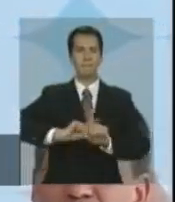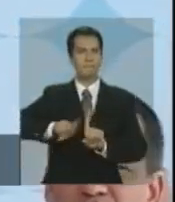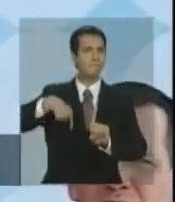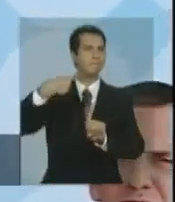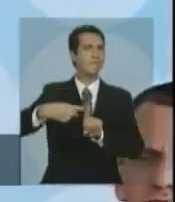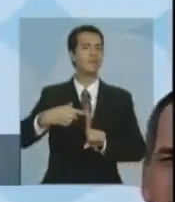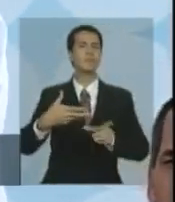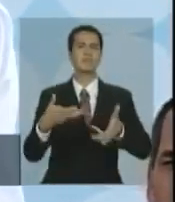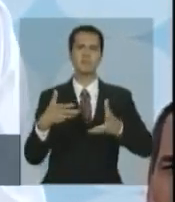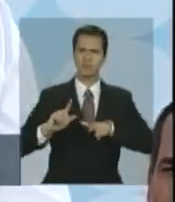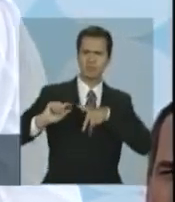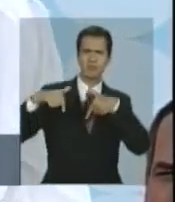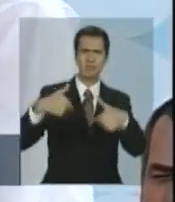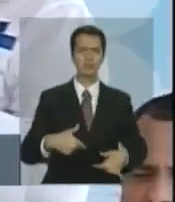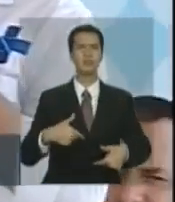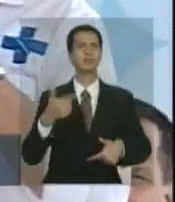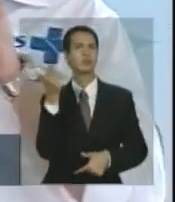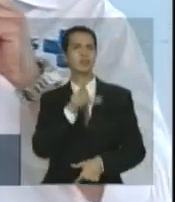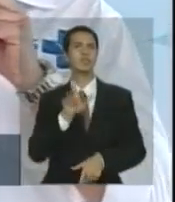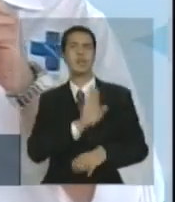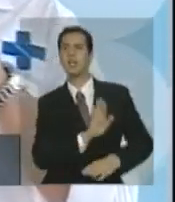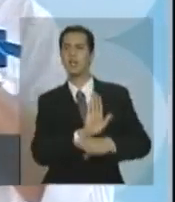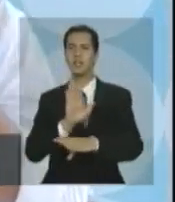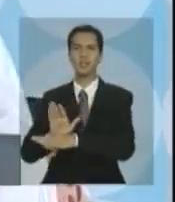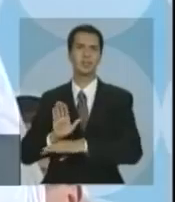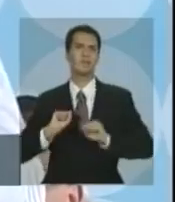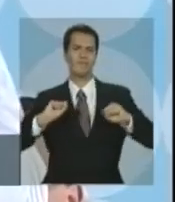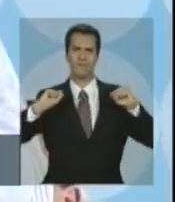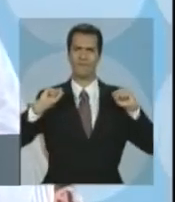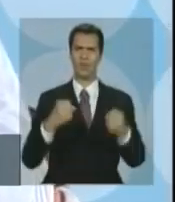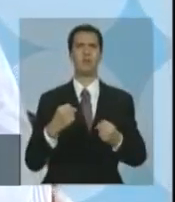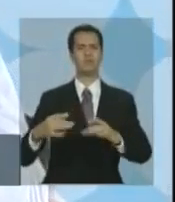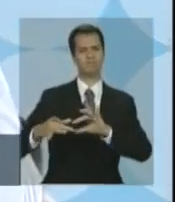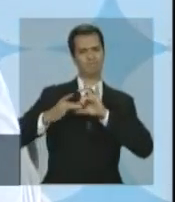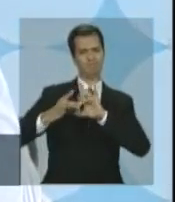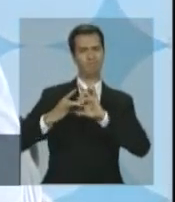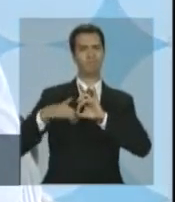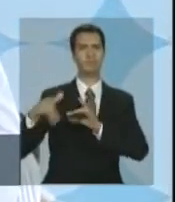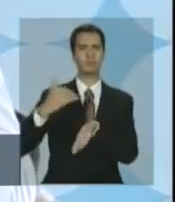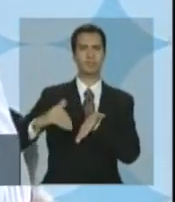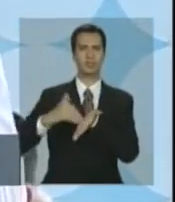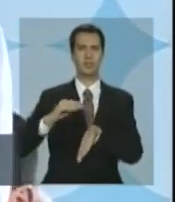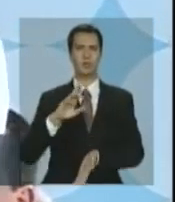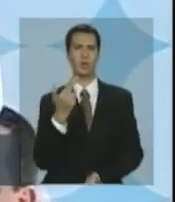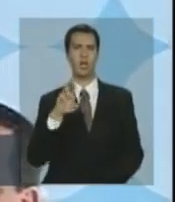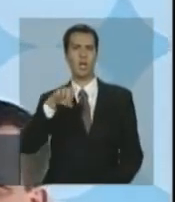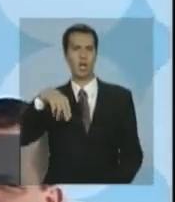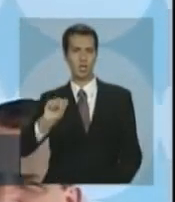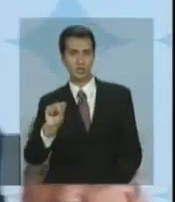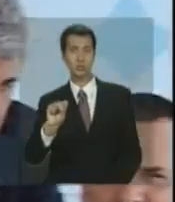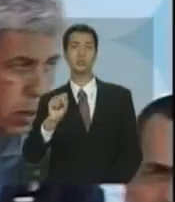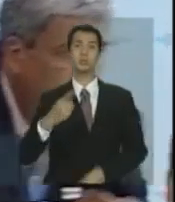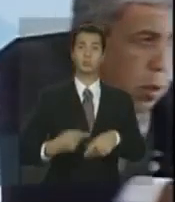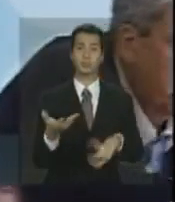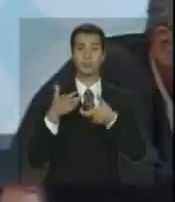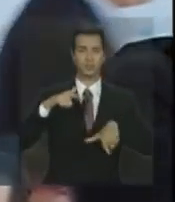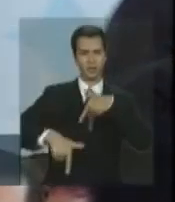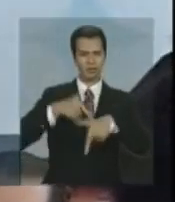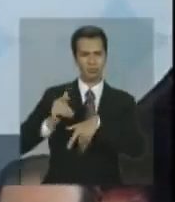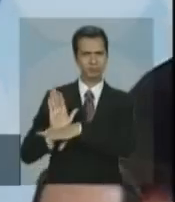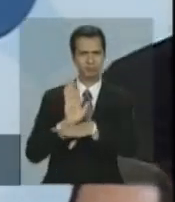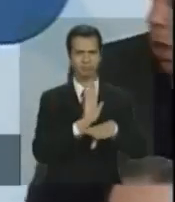grande desafio e fortalecer cada vez mais a parceria com o secretário Hans Dohmann para a gente ampliar a atenção primária no